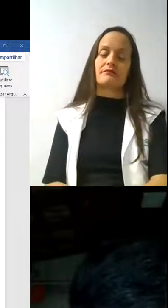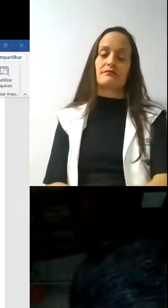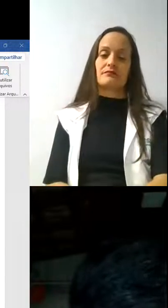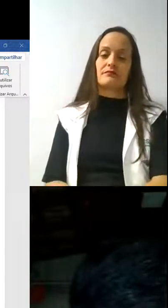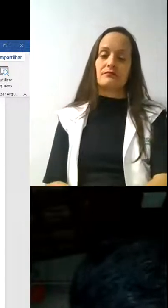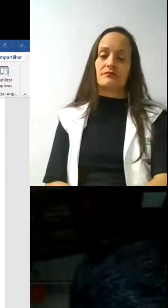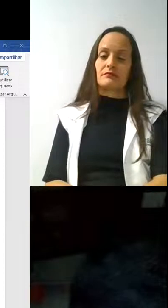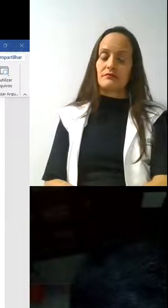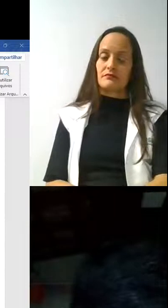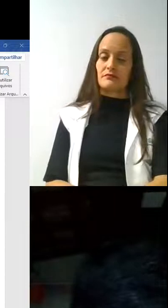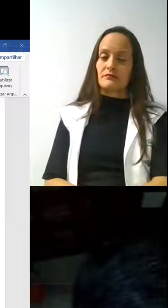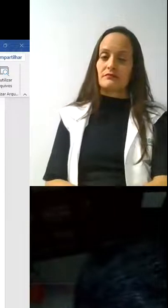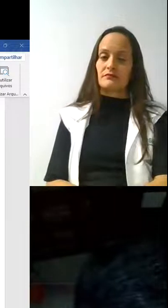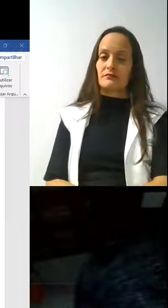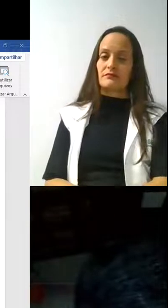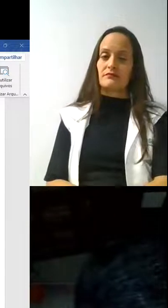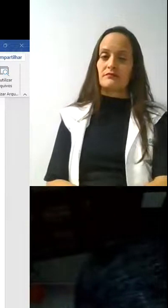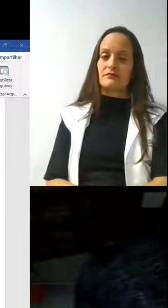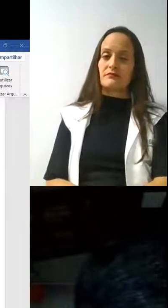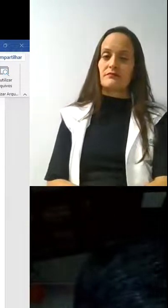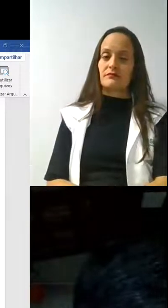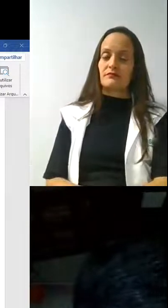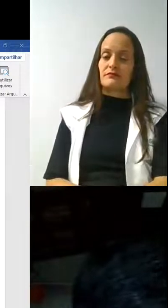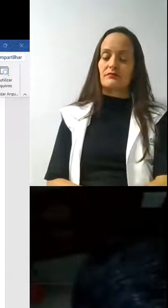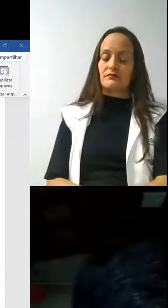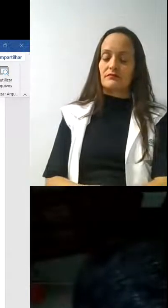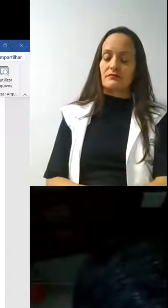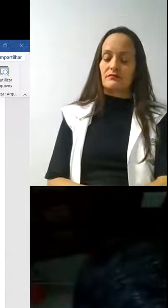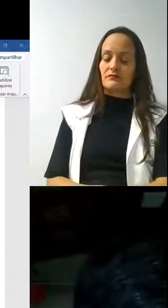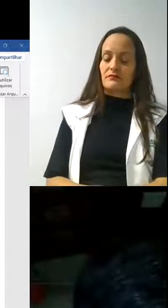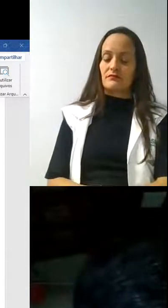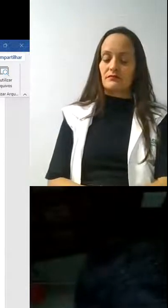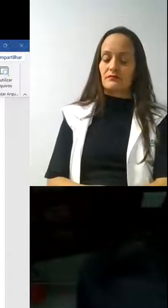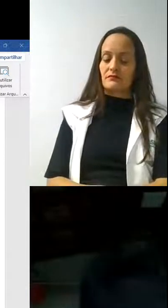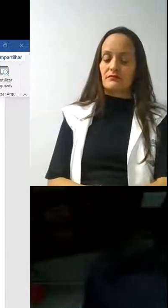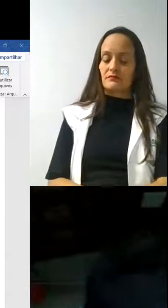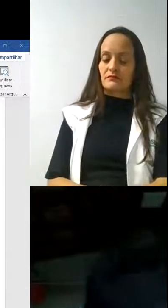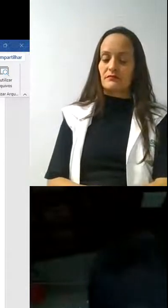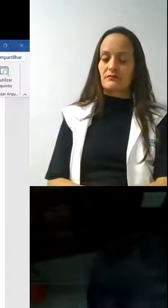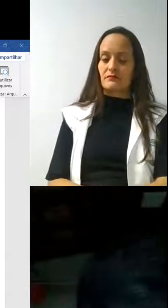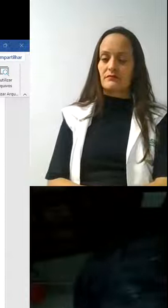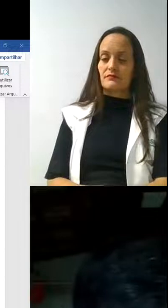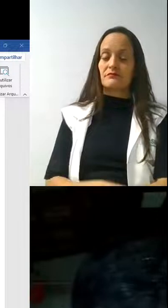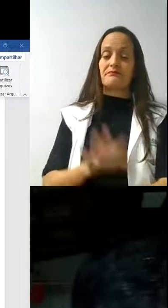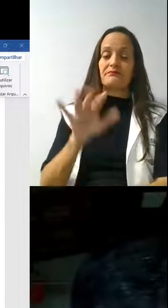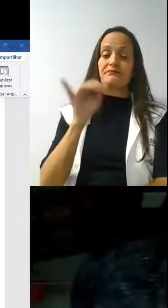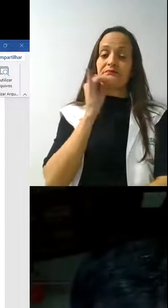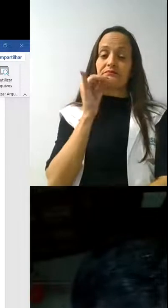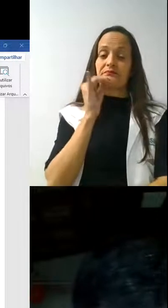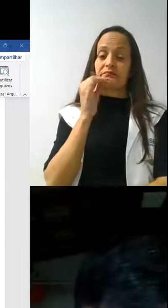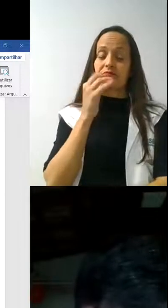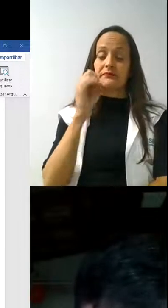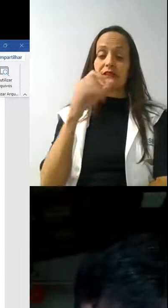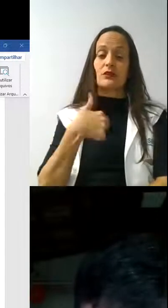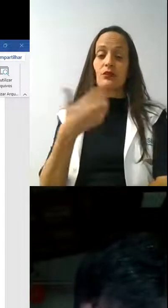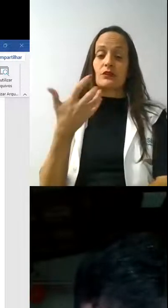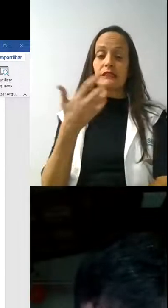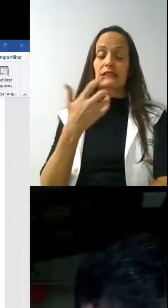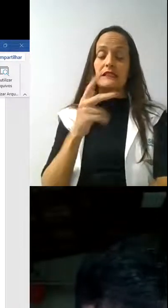quero subir a escala, tipo assim, se eu quero pegar de metro e colocar em quilômetros, quilômetro é maior. Então,